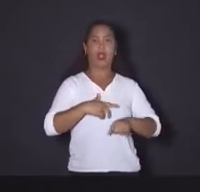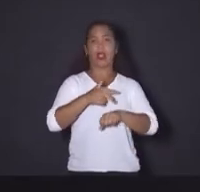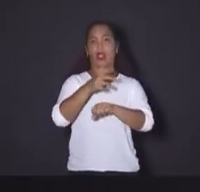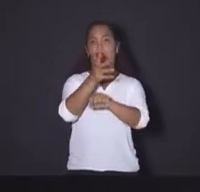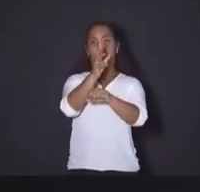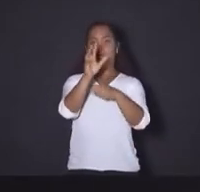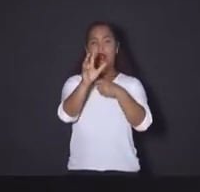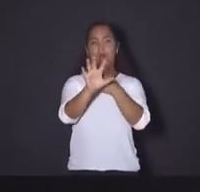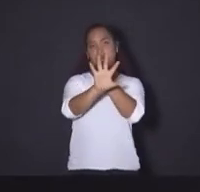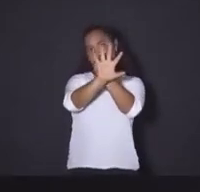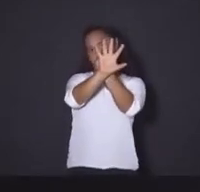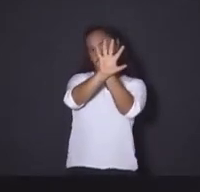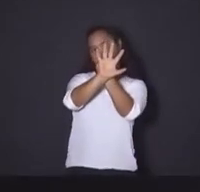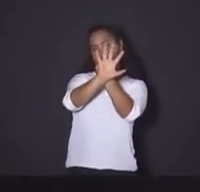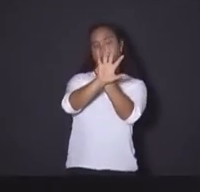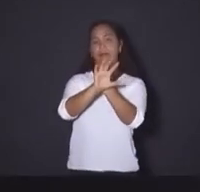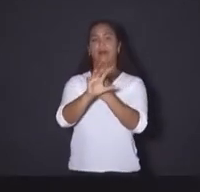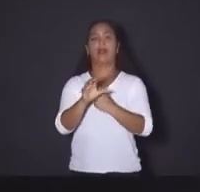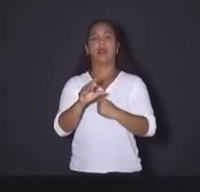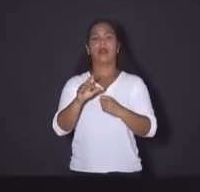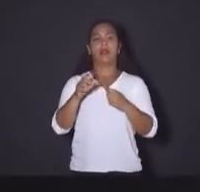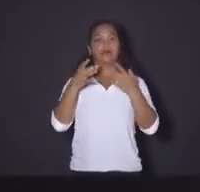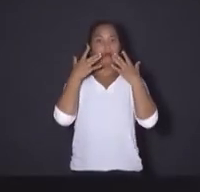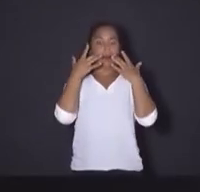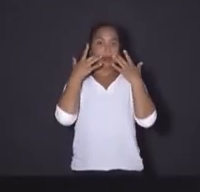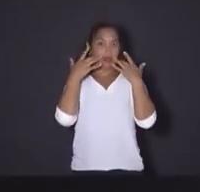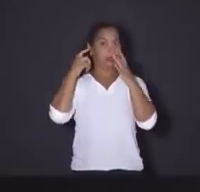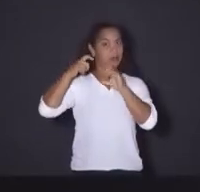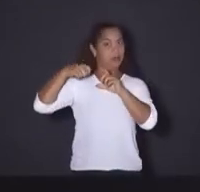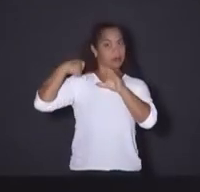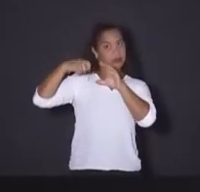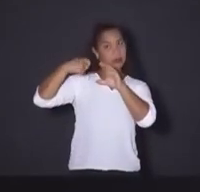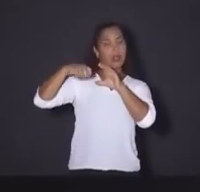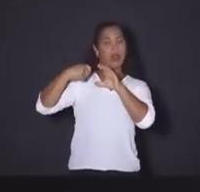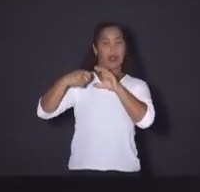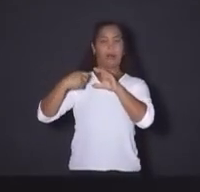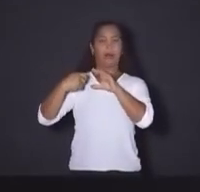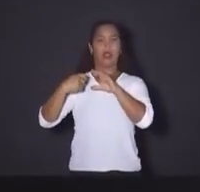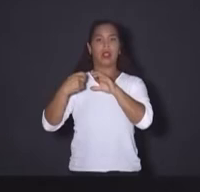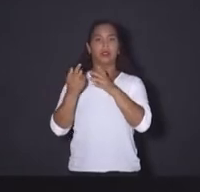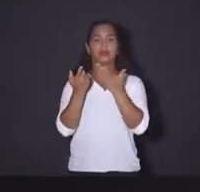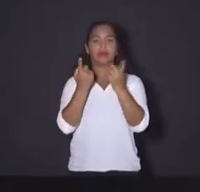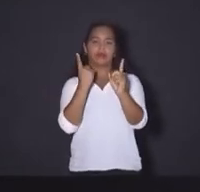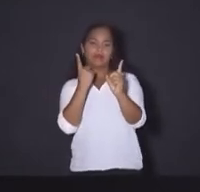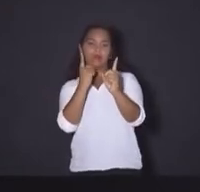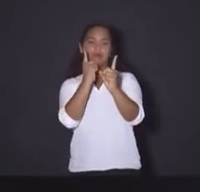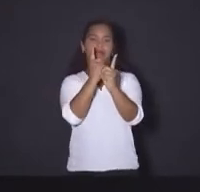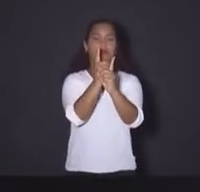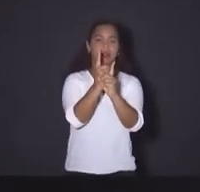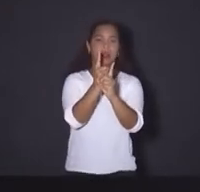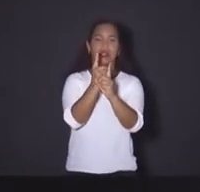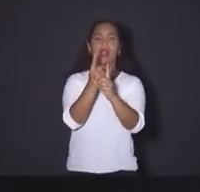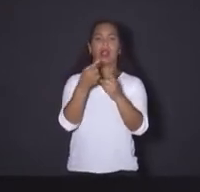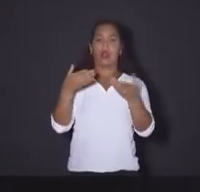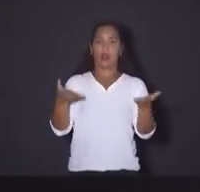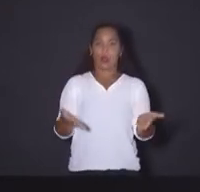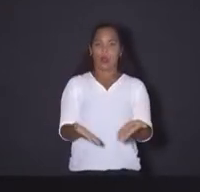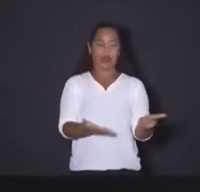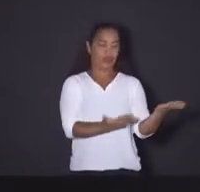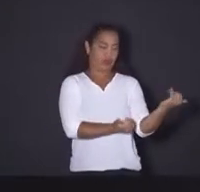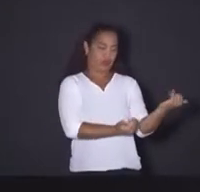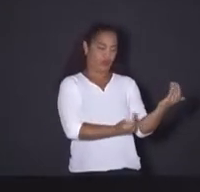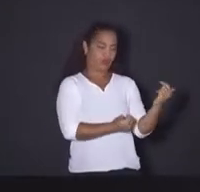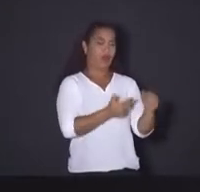trabalhar com cinema não é ter câmera no celular, mas, sem dúvida, isso aproxima. Hoje, a proximidade que as pessoas têm com o vídeo, que o jovem tem com o vídeo, é muito